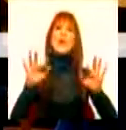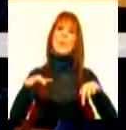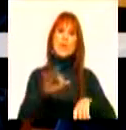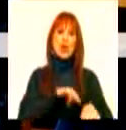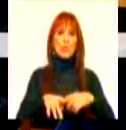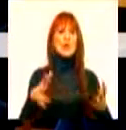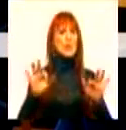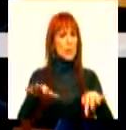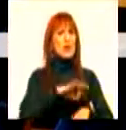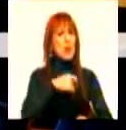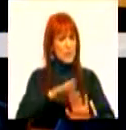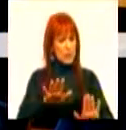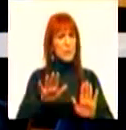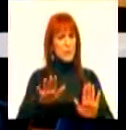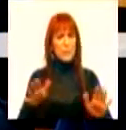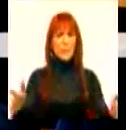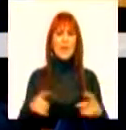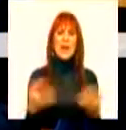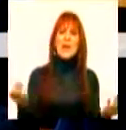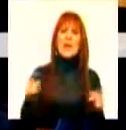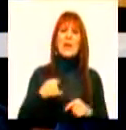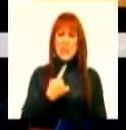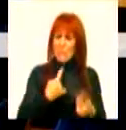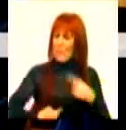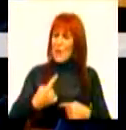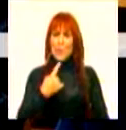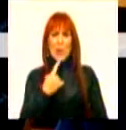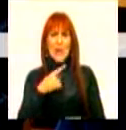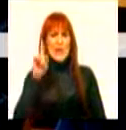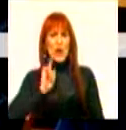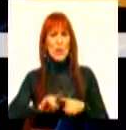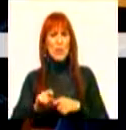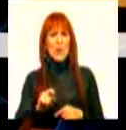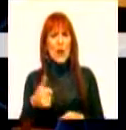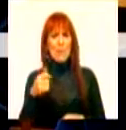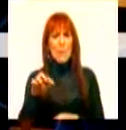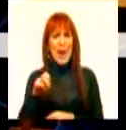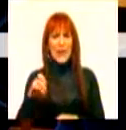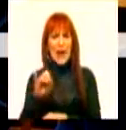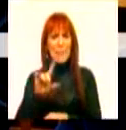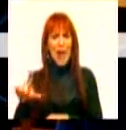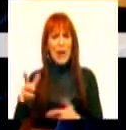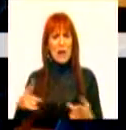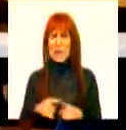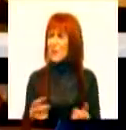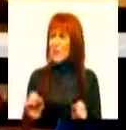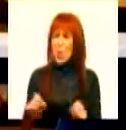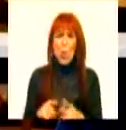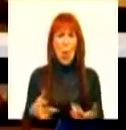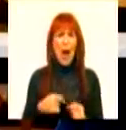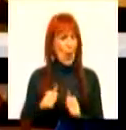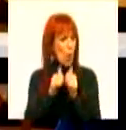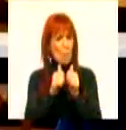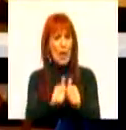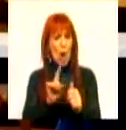Sr. Deputado. Vou concluir, Sr. Presidente. Aliás, estranho muito que a Sra. Deputada Berta Cabral não esteja a